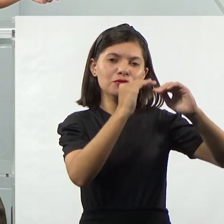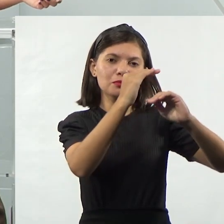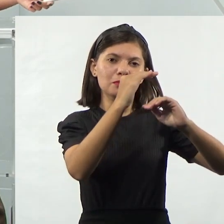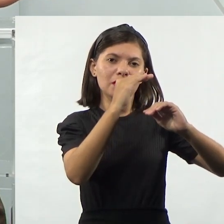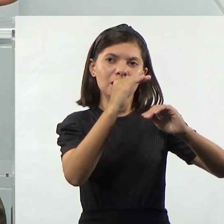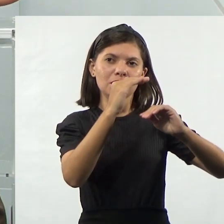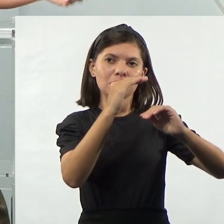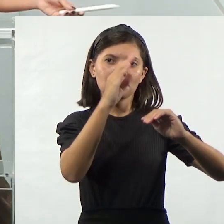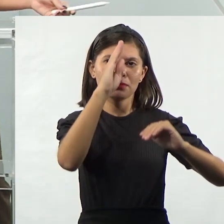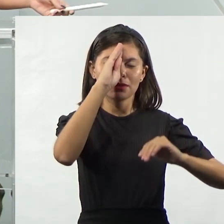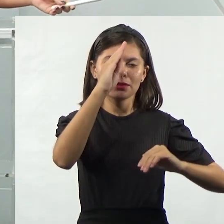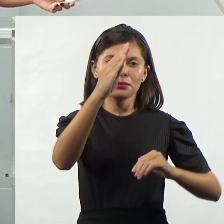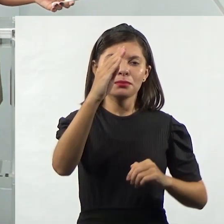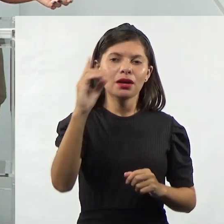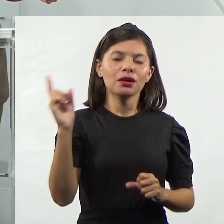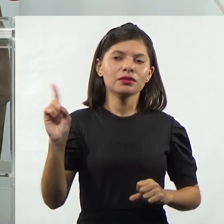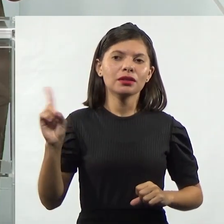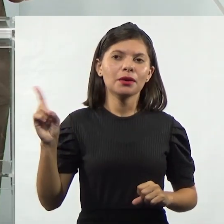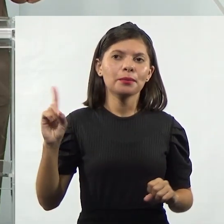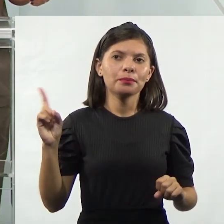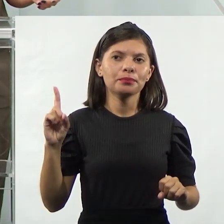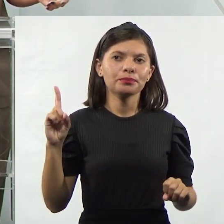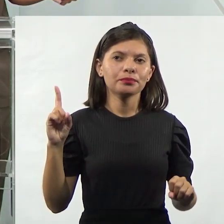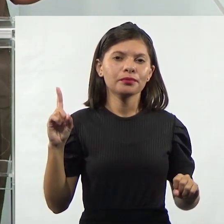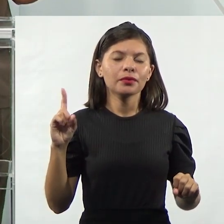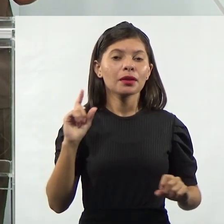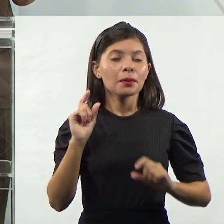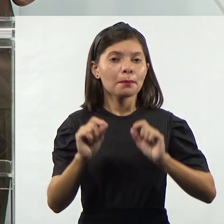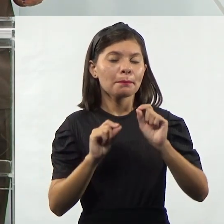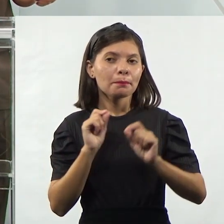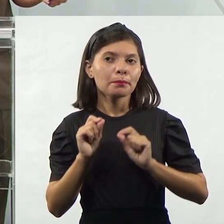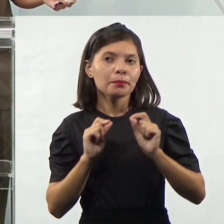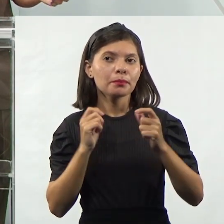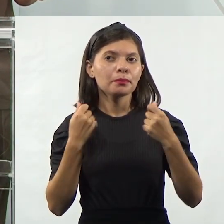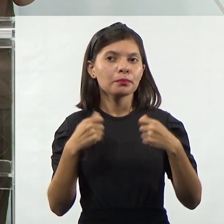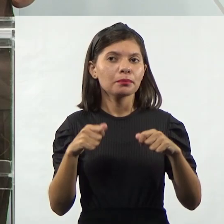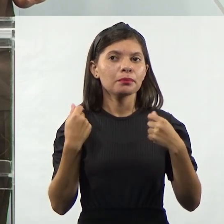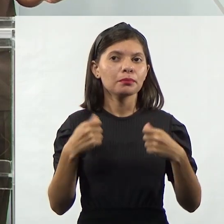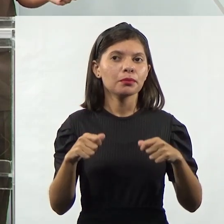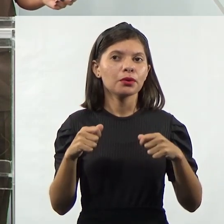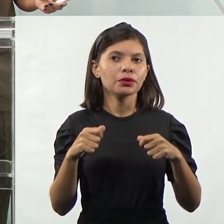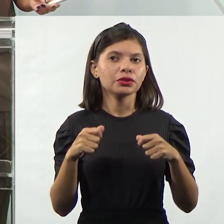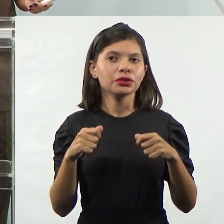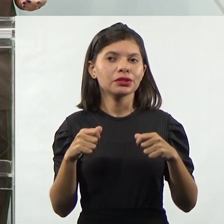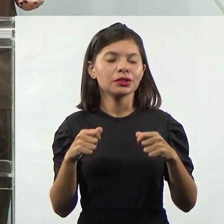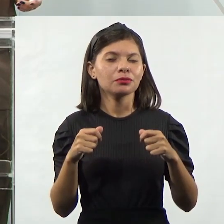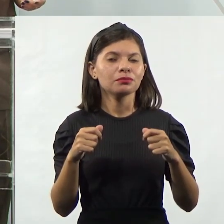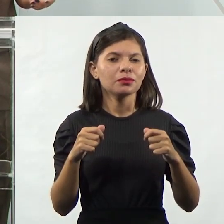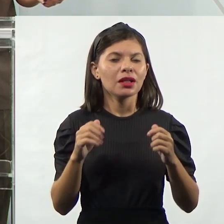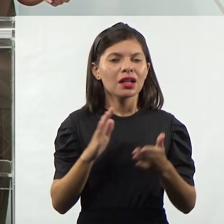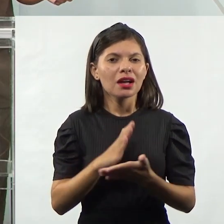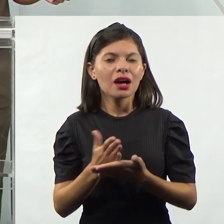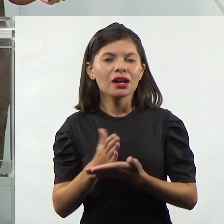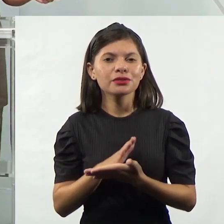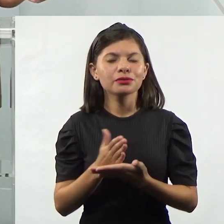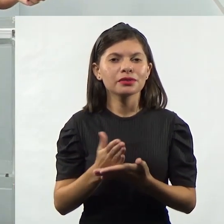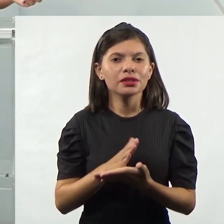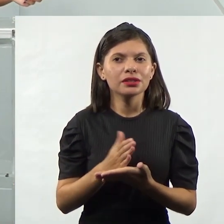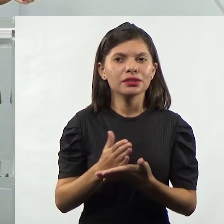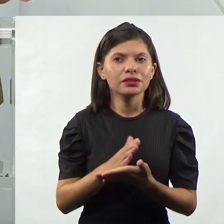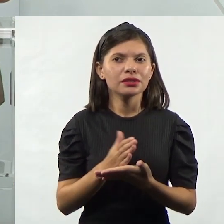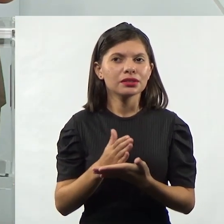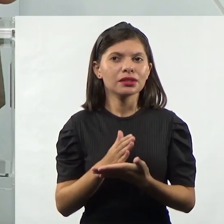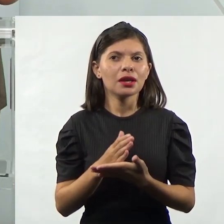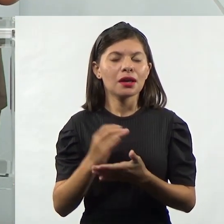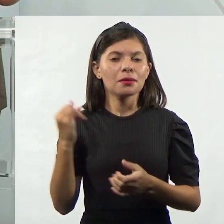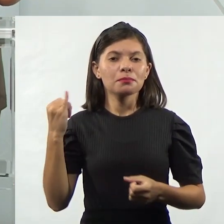desenvolvimento nacional sustentável, a licitação também pode ter ali uma função regulatória, né, de dar, em alguns